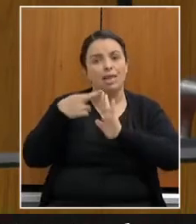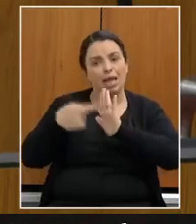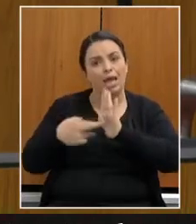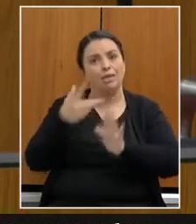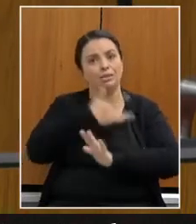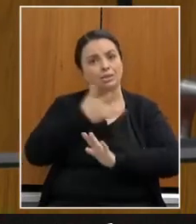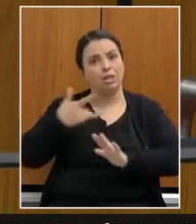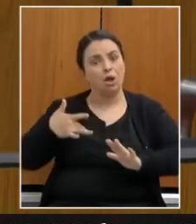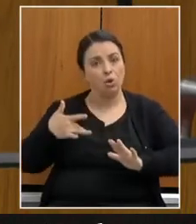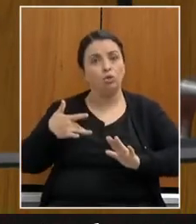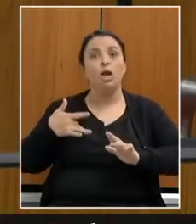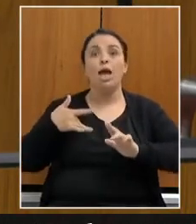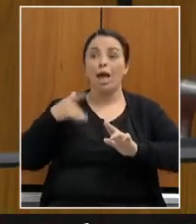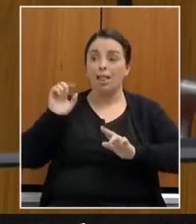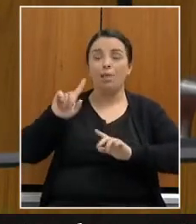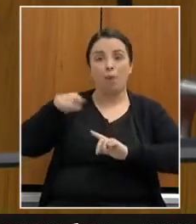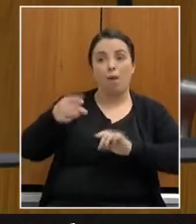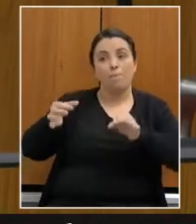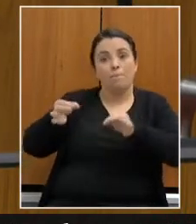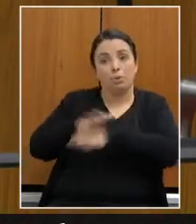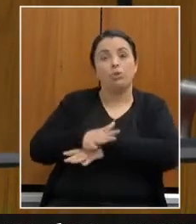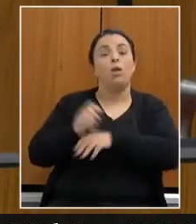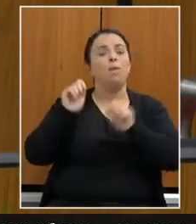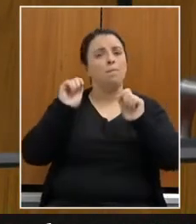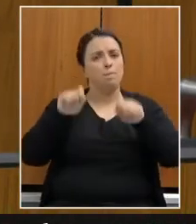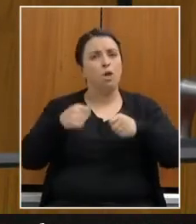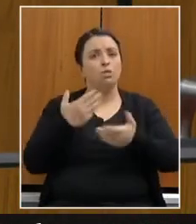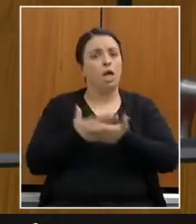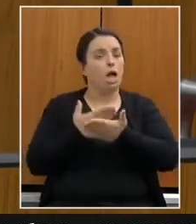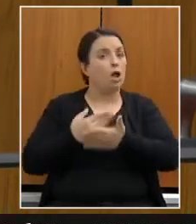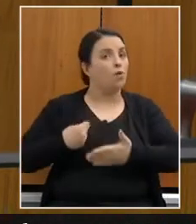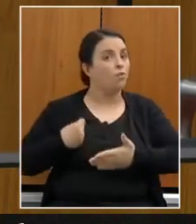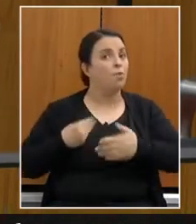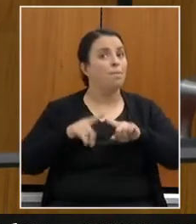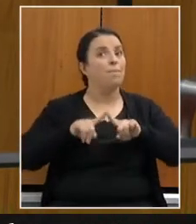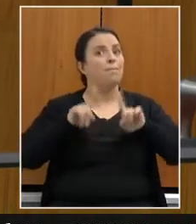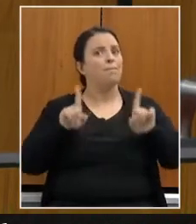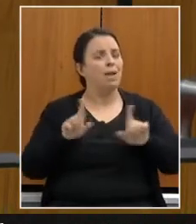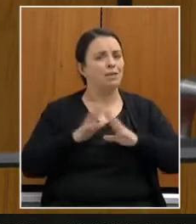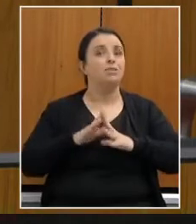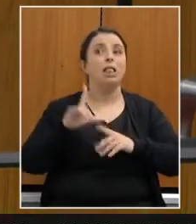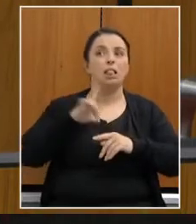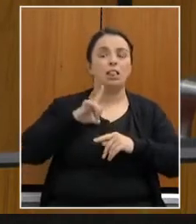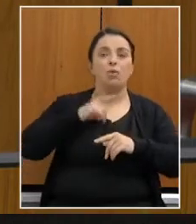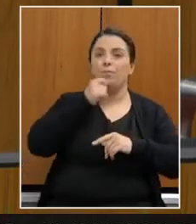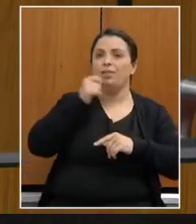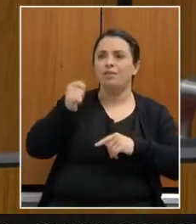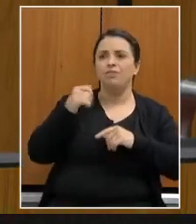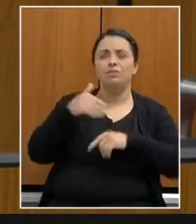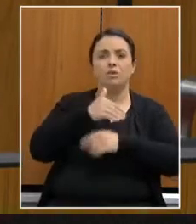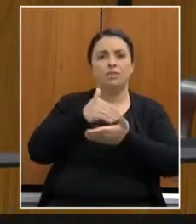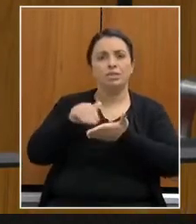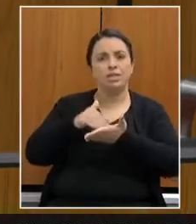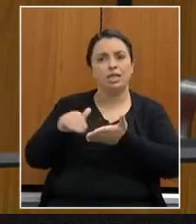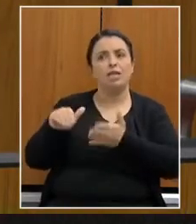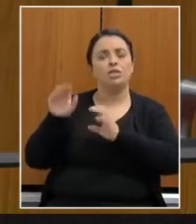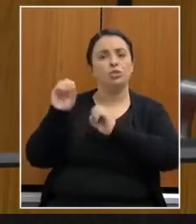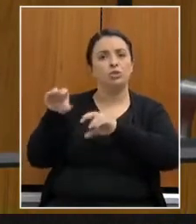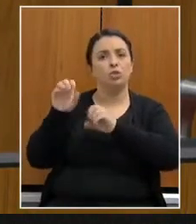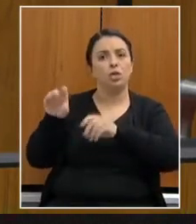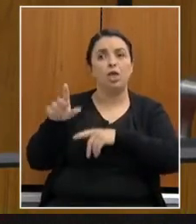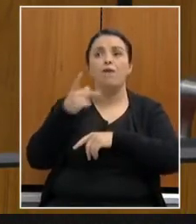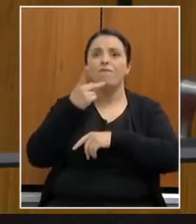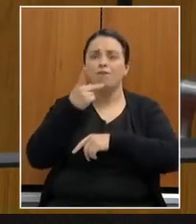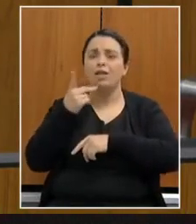atividades presenciais me parece que uma entrevista da secretaria dizendo que as escolas voltariam às atividades escolares presenciais durante a onda